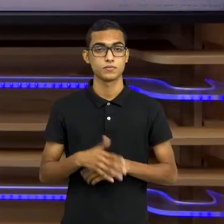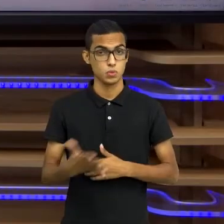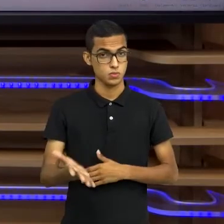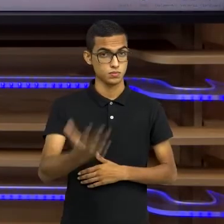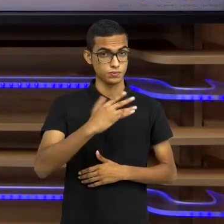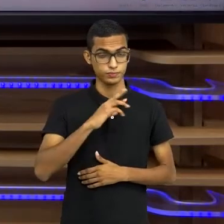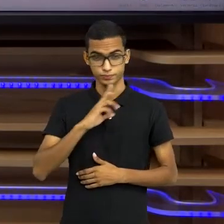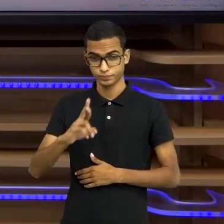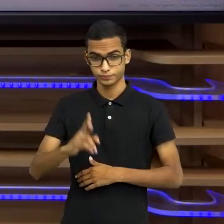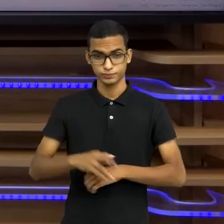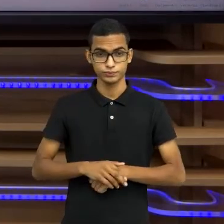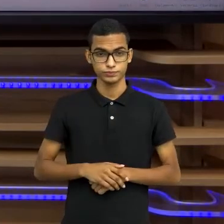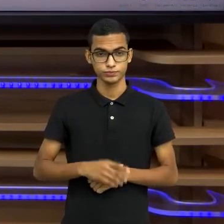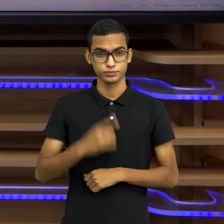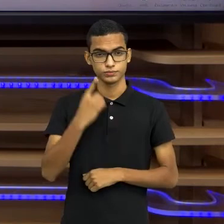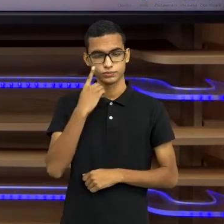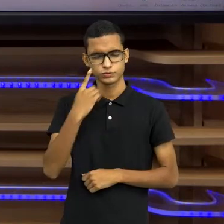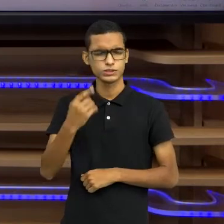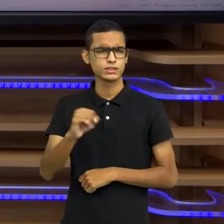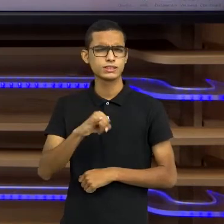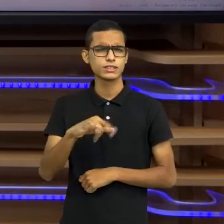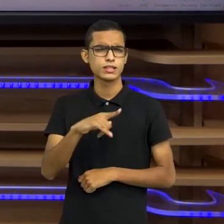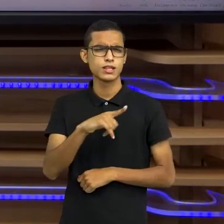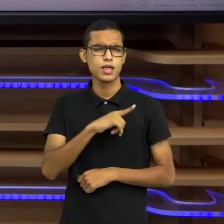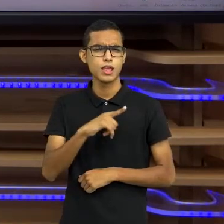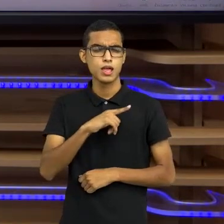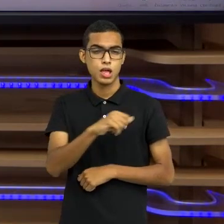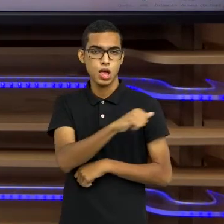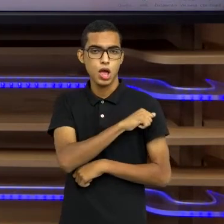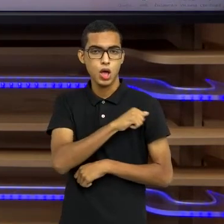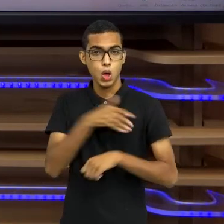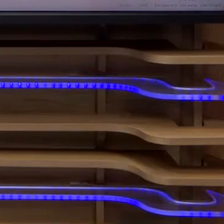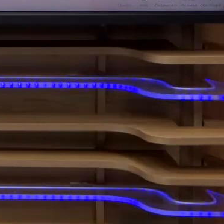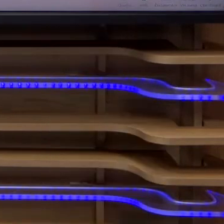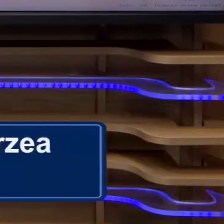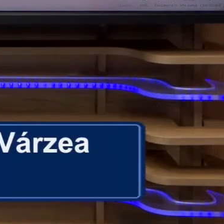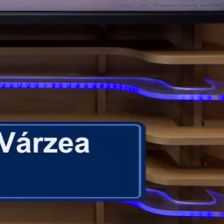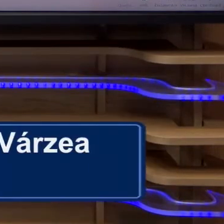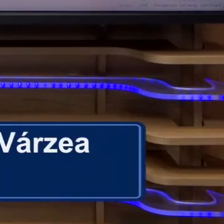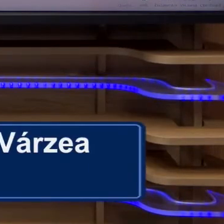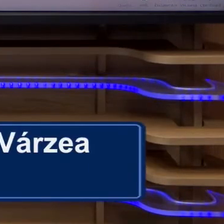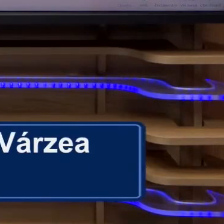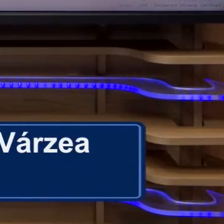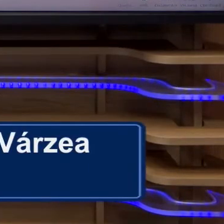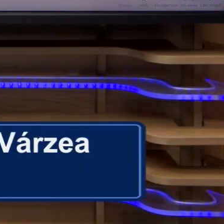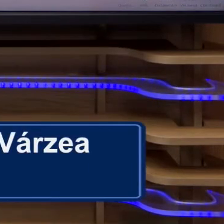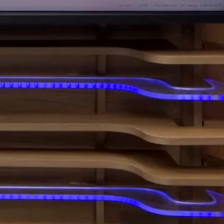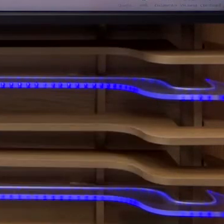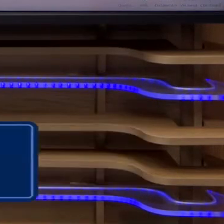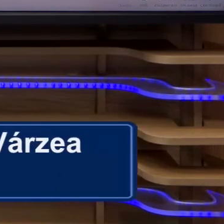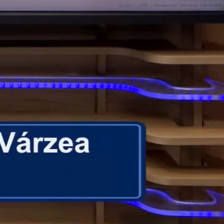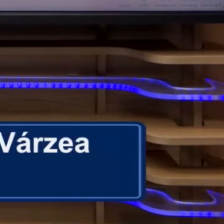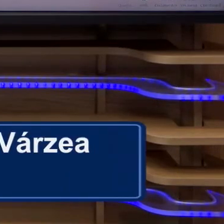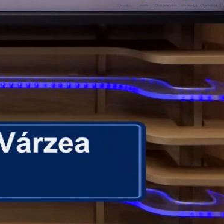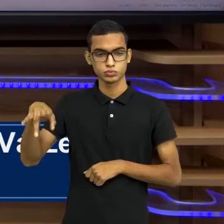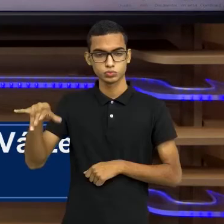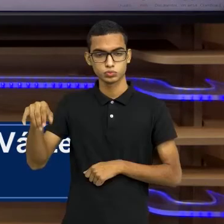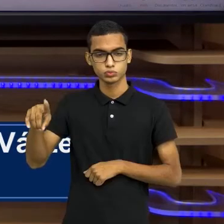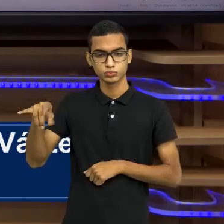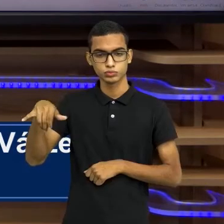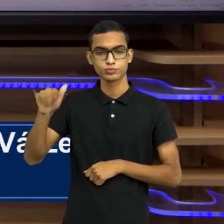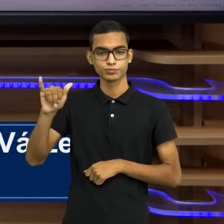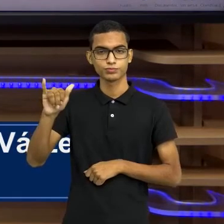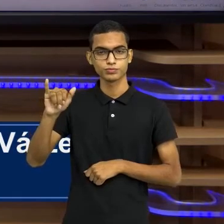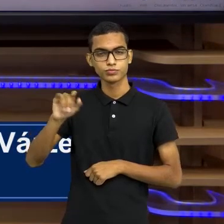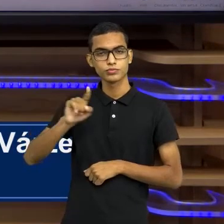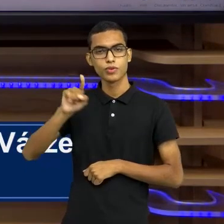Vamos lá, então? Vamos ver se temos alunos participando aí? Temos? Para trazer uma resposta, olha, o Kennedy, da nossa Escola